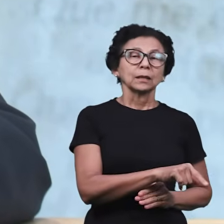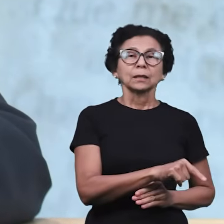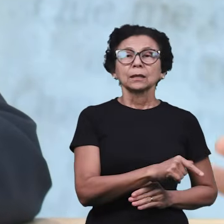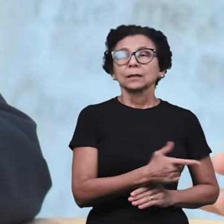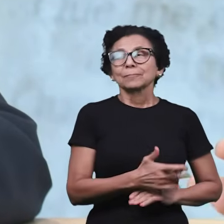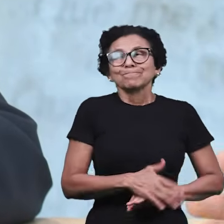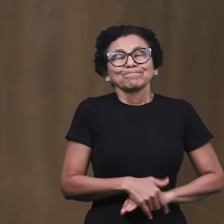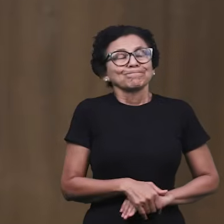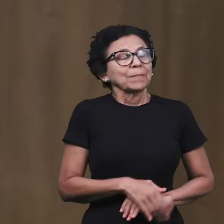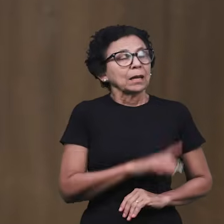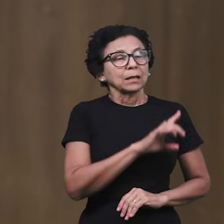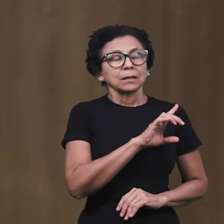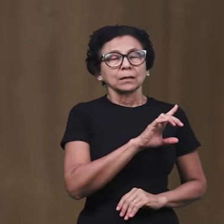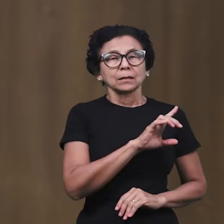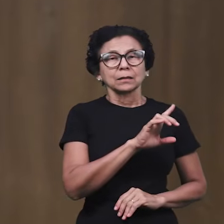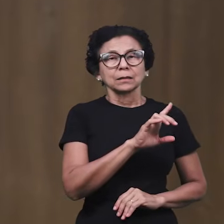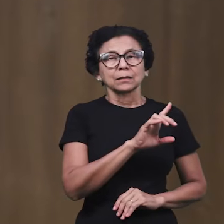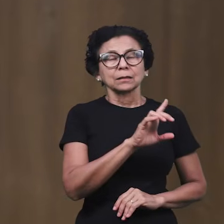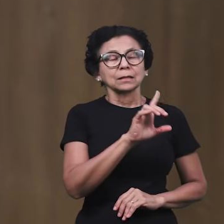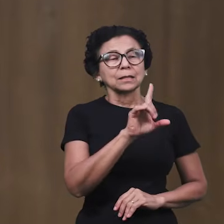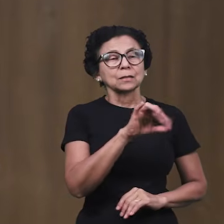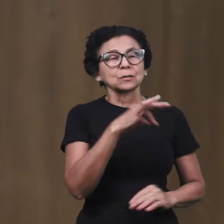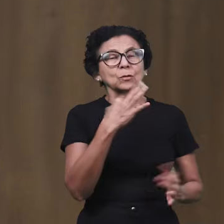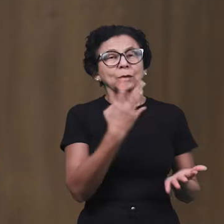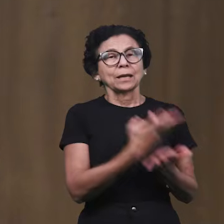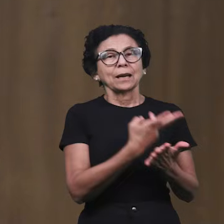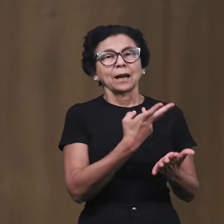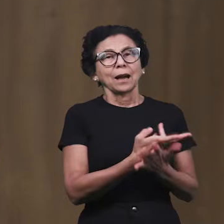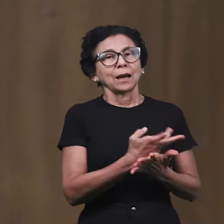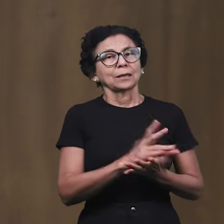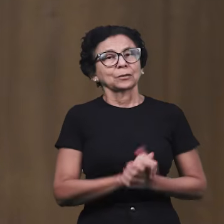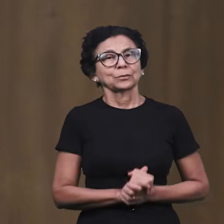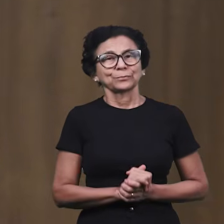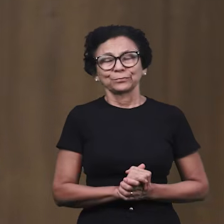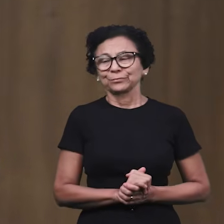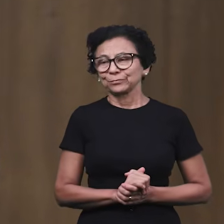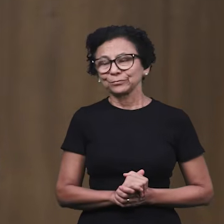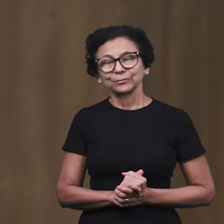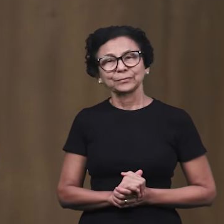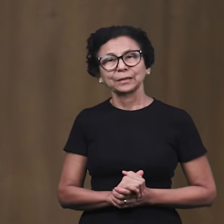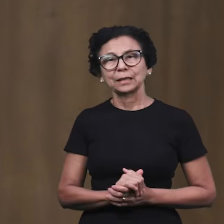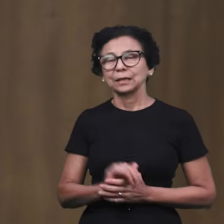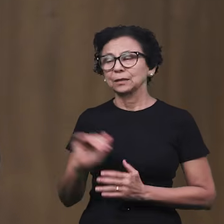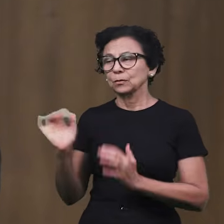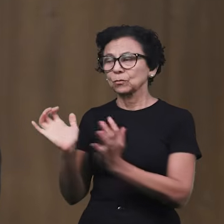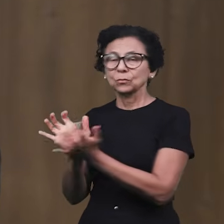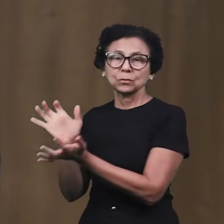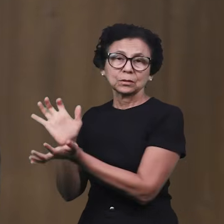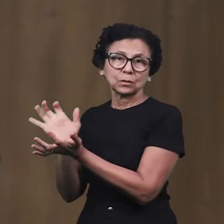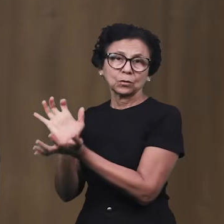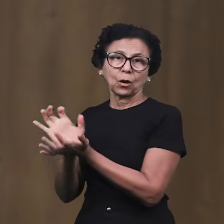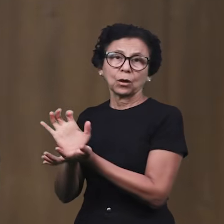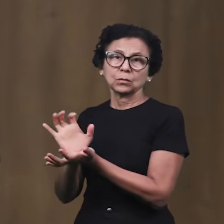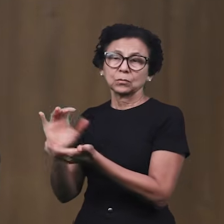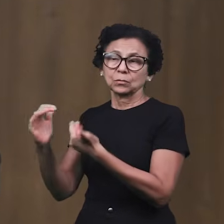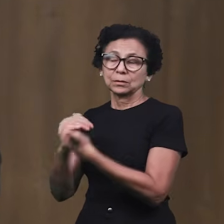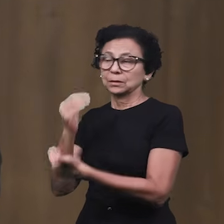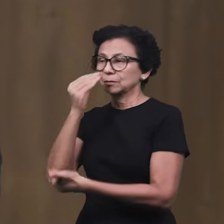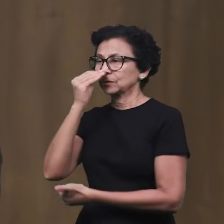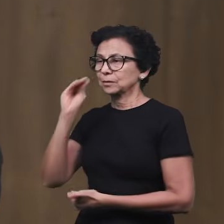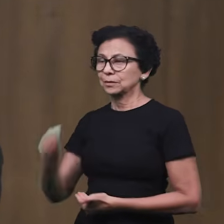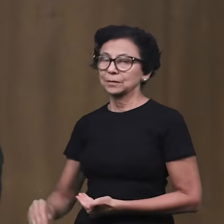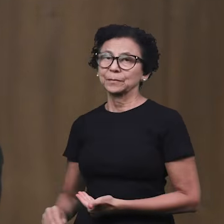opiniões. Ele não discerniu as opiniões que ele tinha à disposição dele e trouxe total prejuízo no reinado